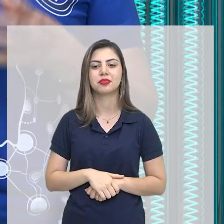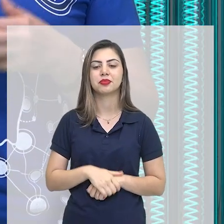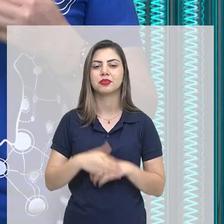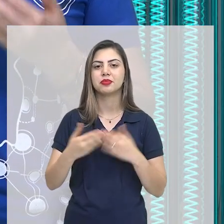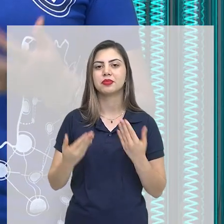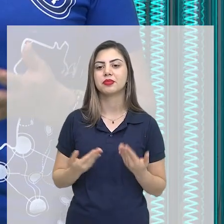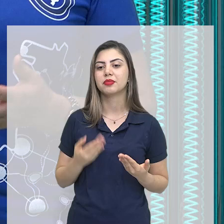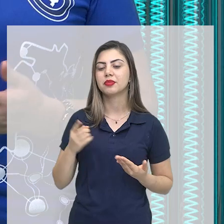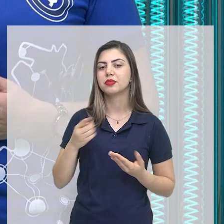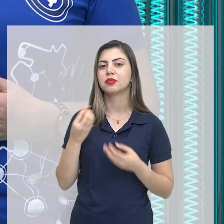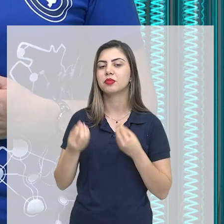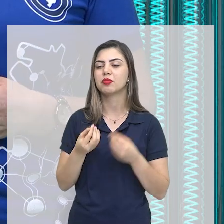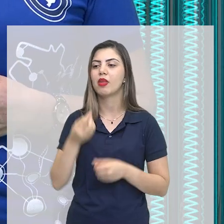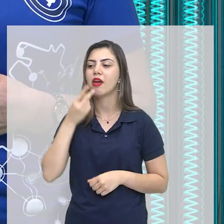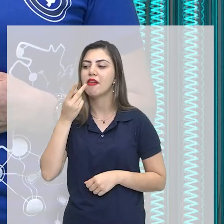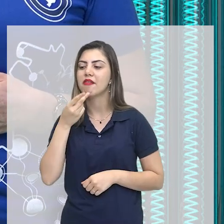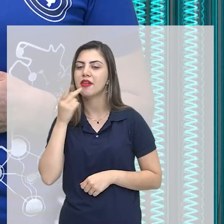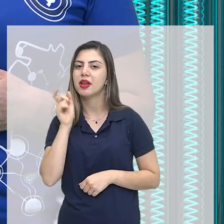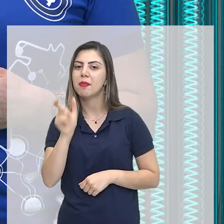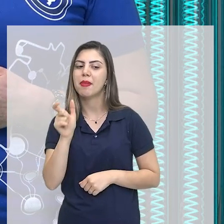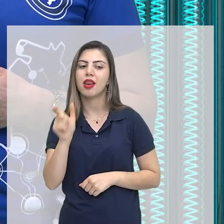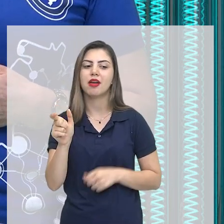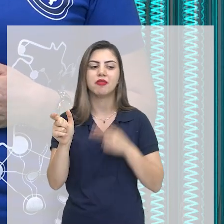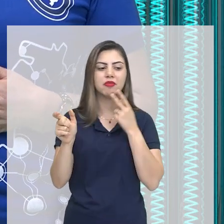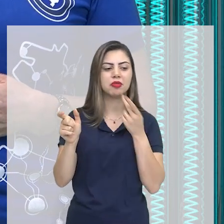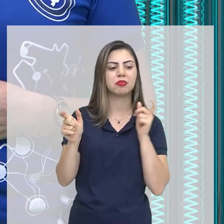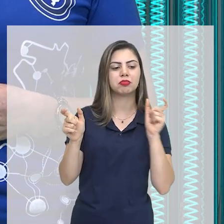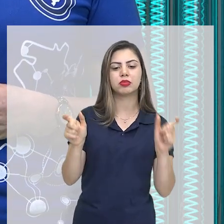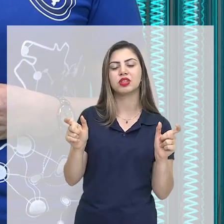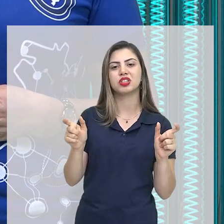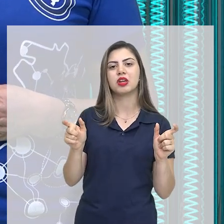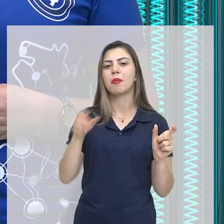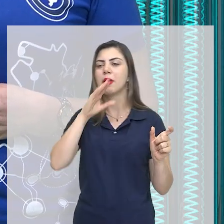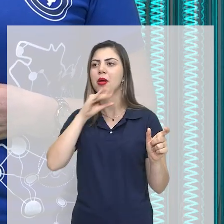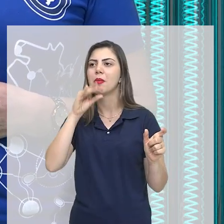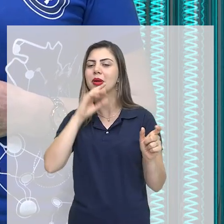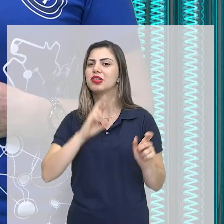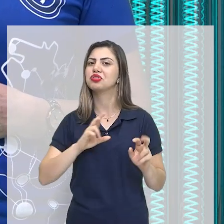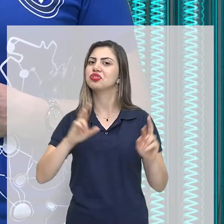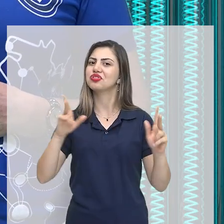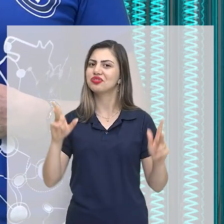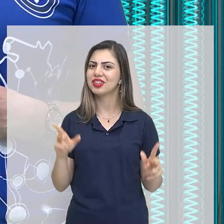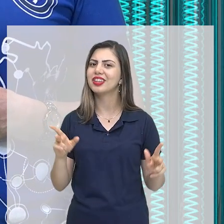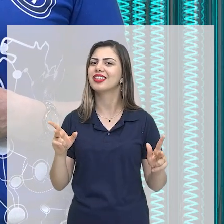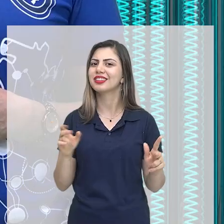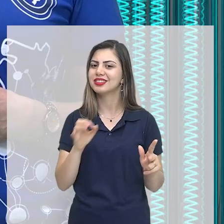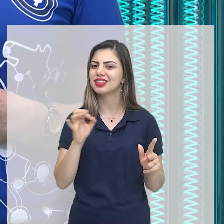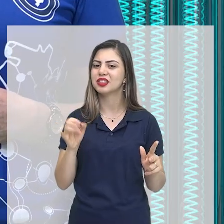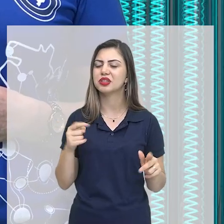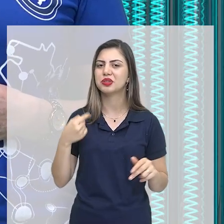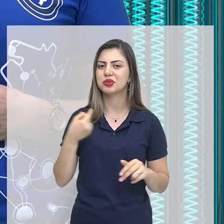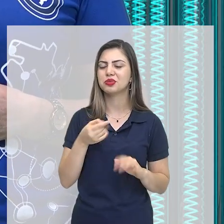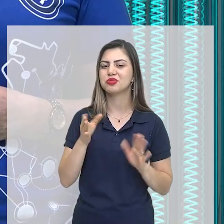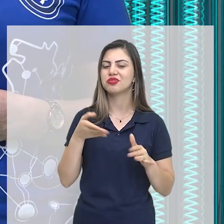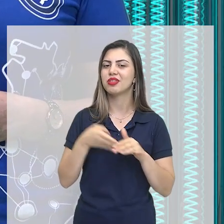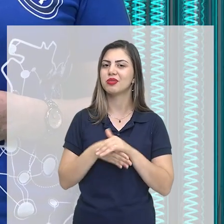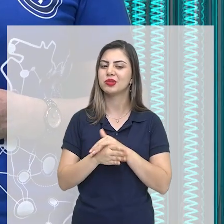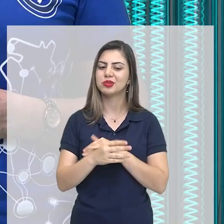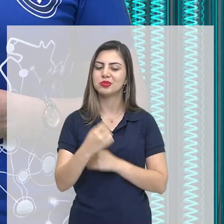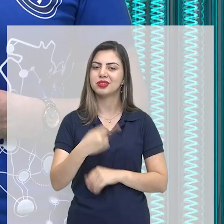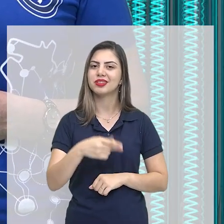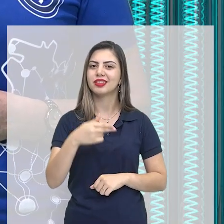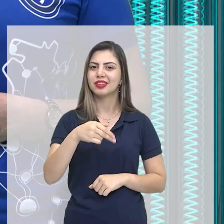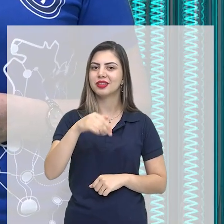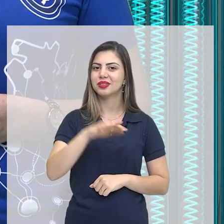A pronúncia de determinadas palavras, elas são completamente diferentes daquelas que a gente ouve aqui na